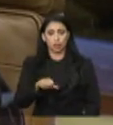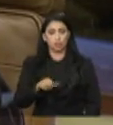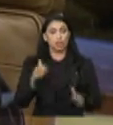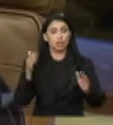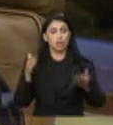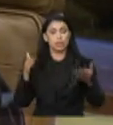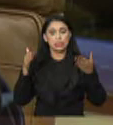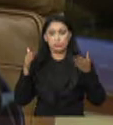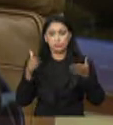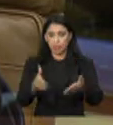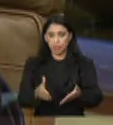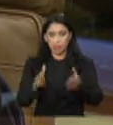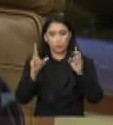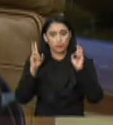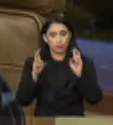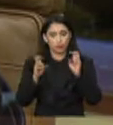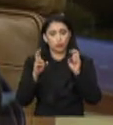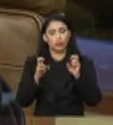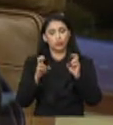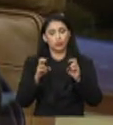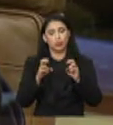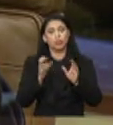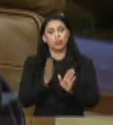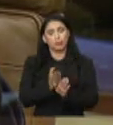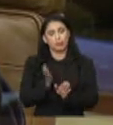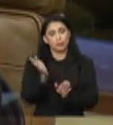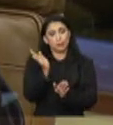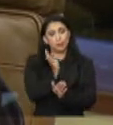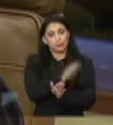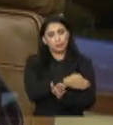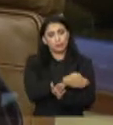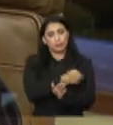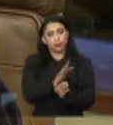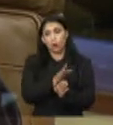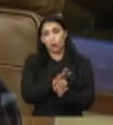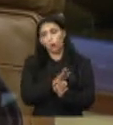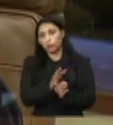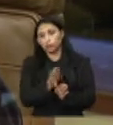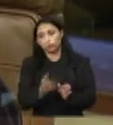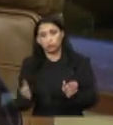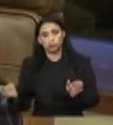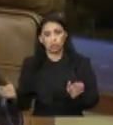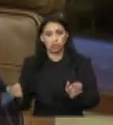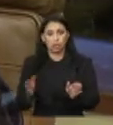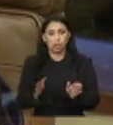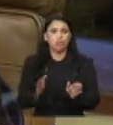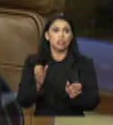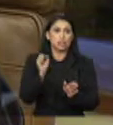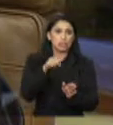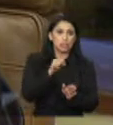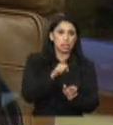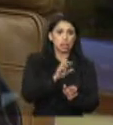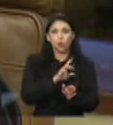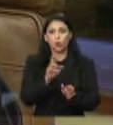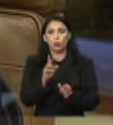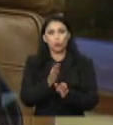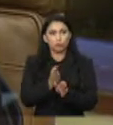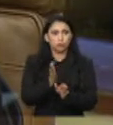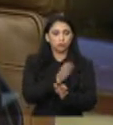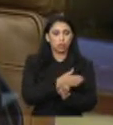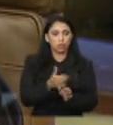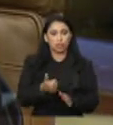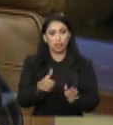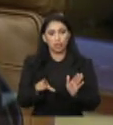específico sobre definição da retroatividade ou irretroatividade desta lei 14